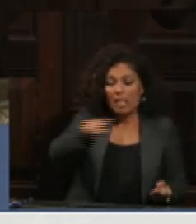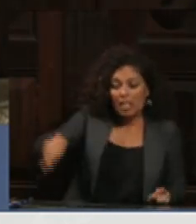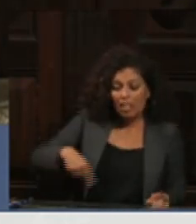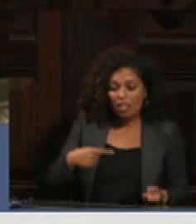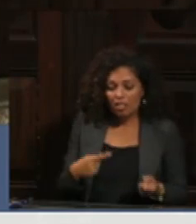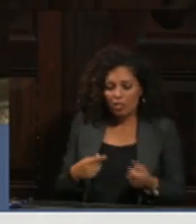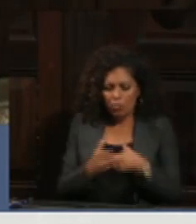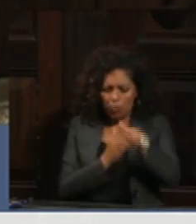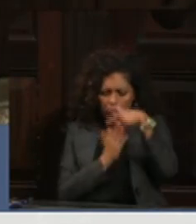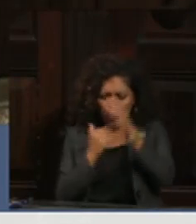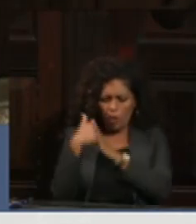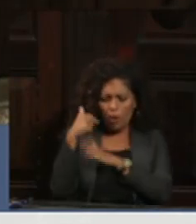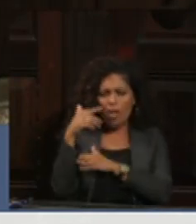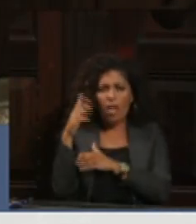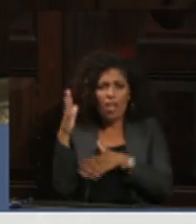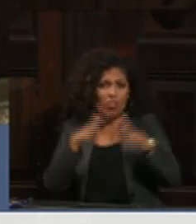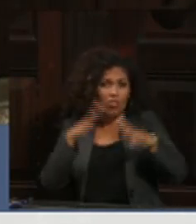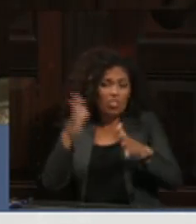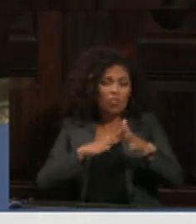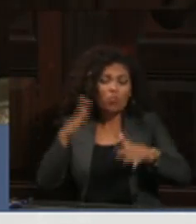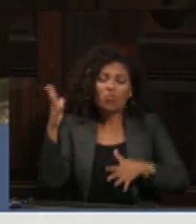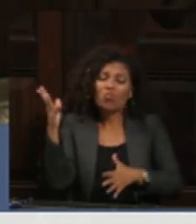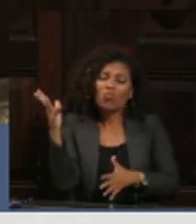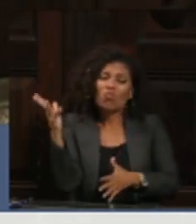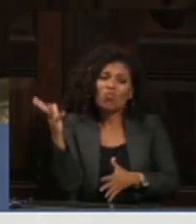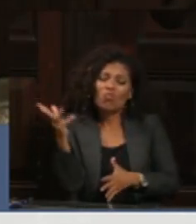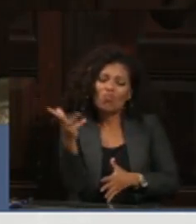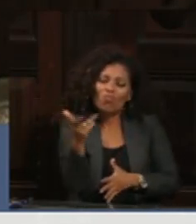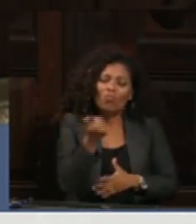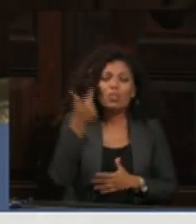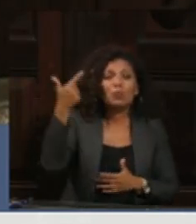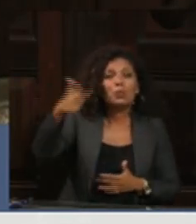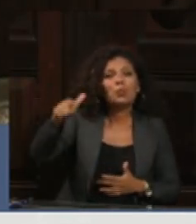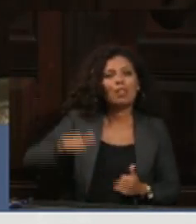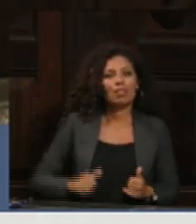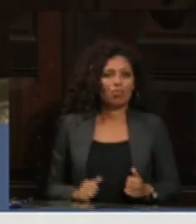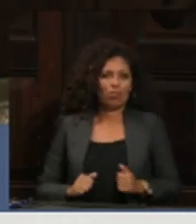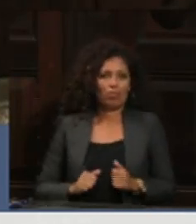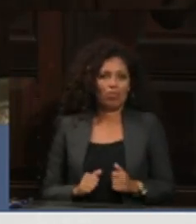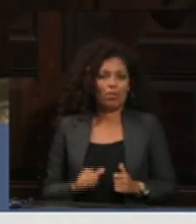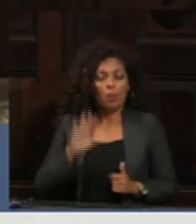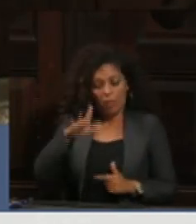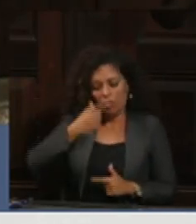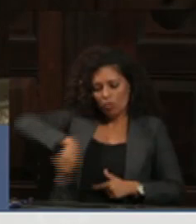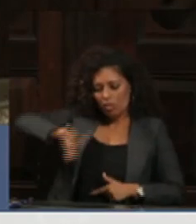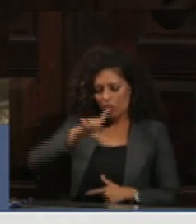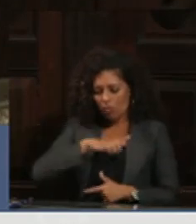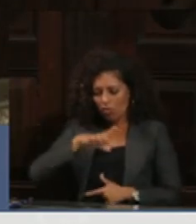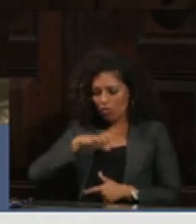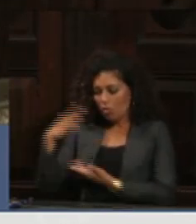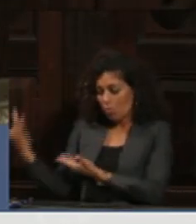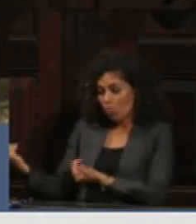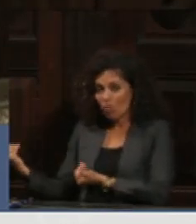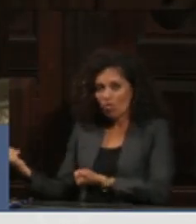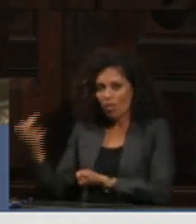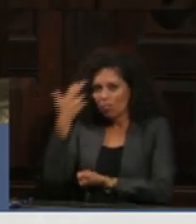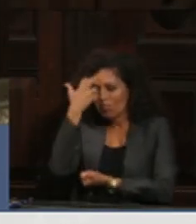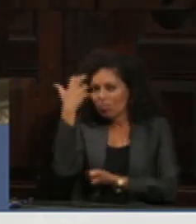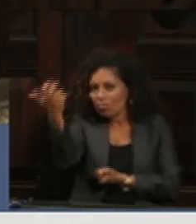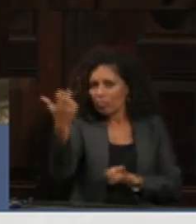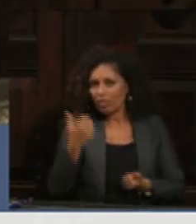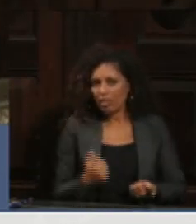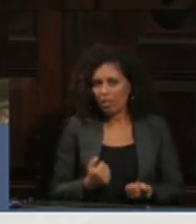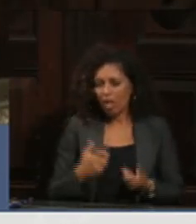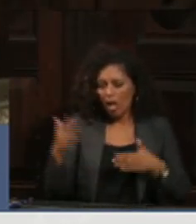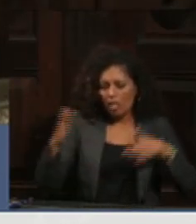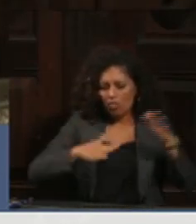nós temos alunos, estudantes, o futuro do país no século XXI. E esse